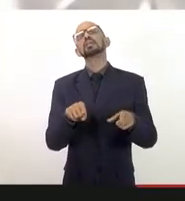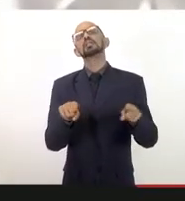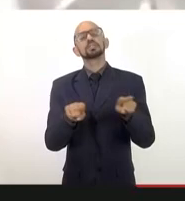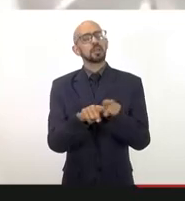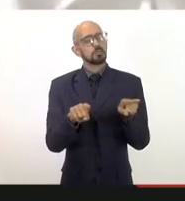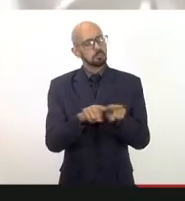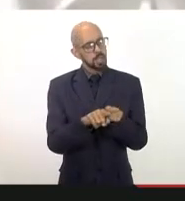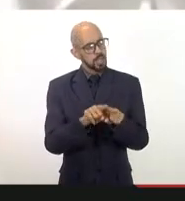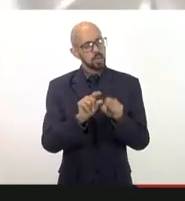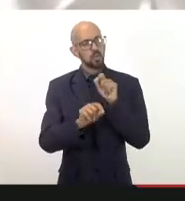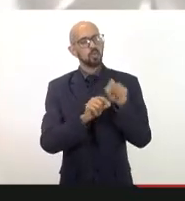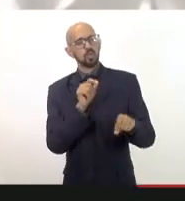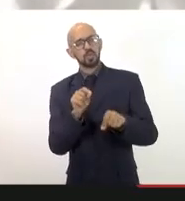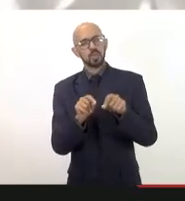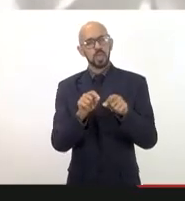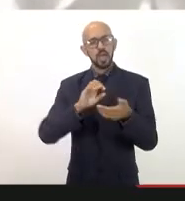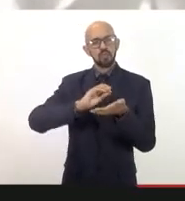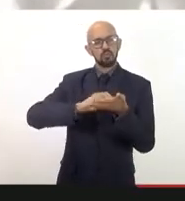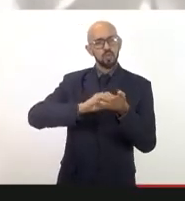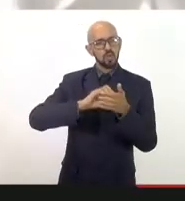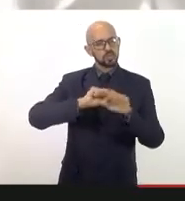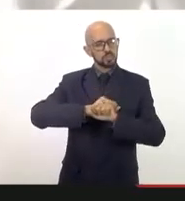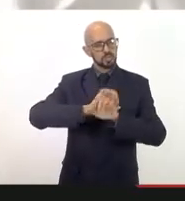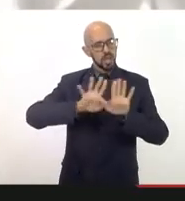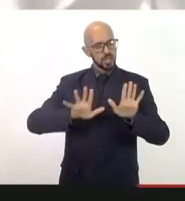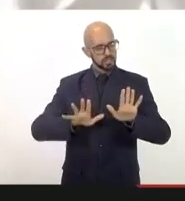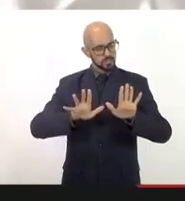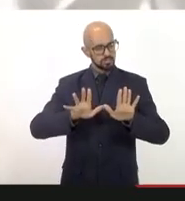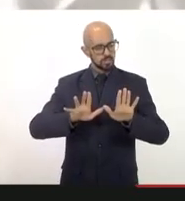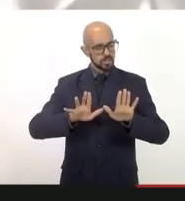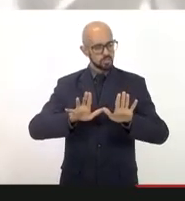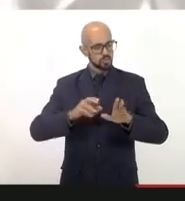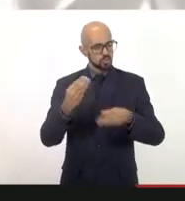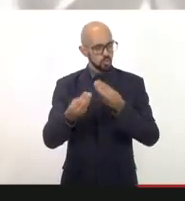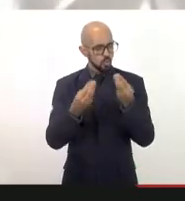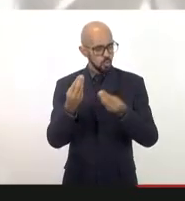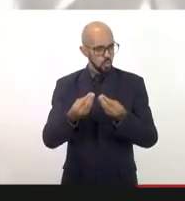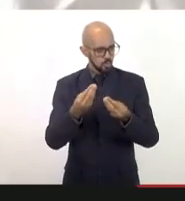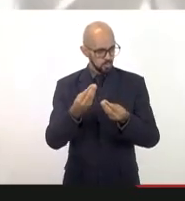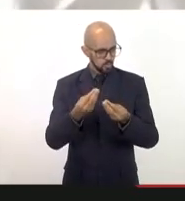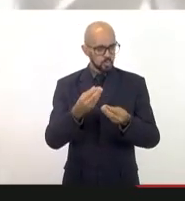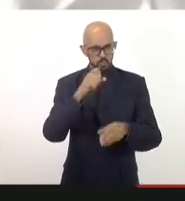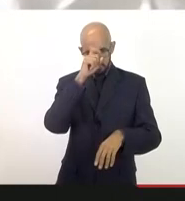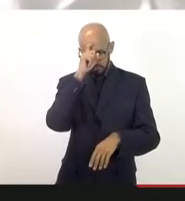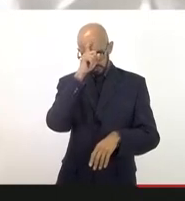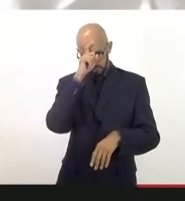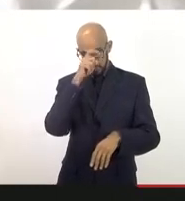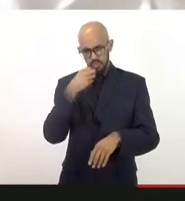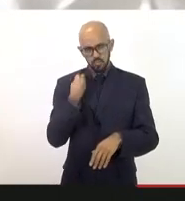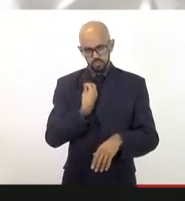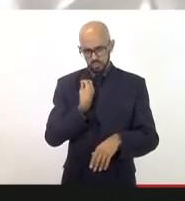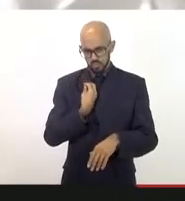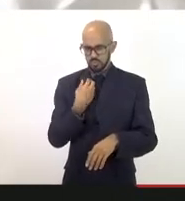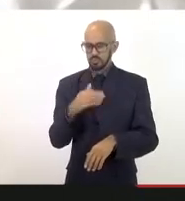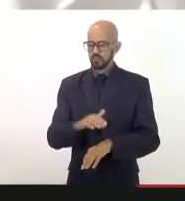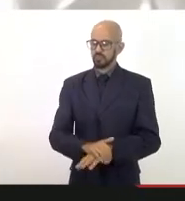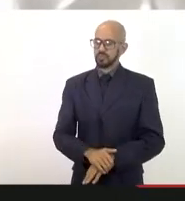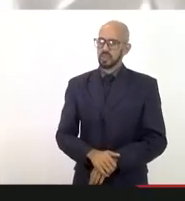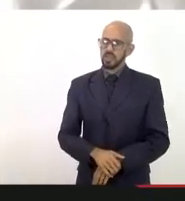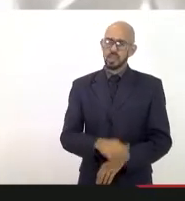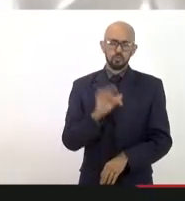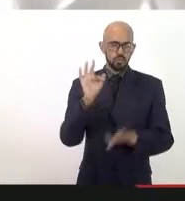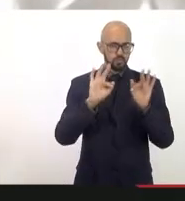há tanto pouco esclarecimento sobre a realidade do Hospital Santa Maria, né? E eu fico feliz que o senhor tenha dito que com